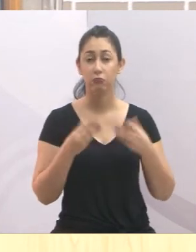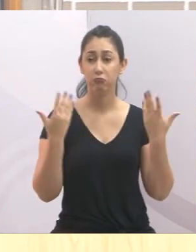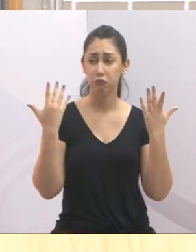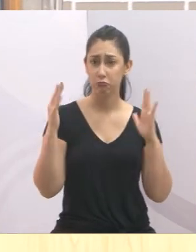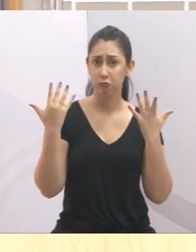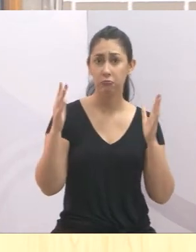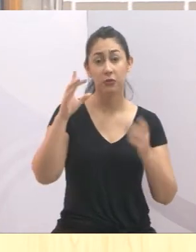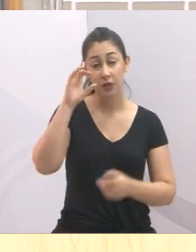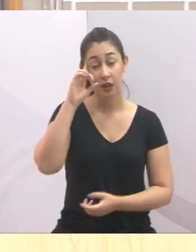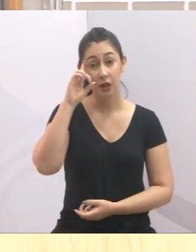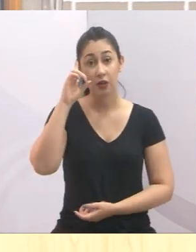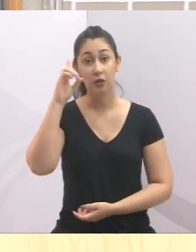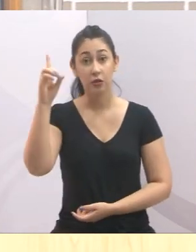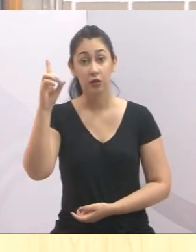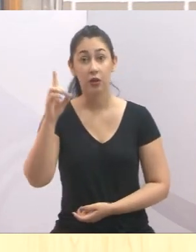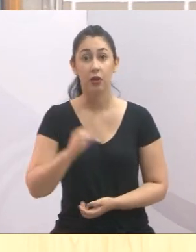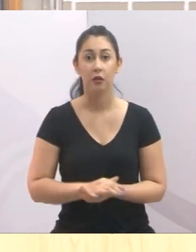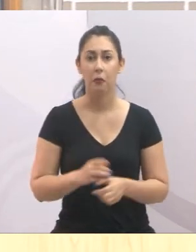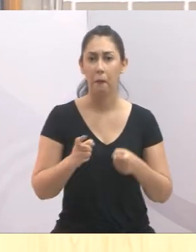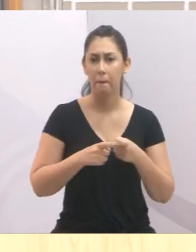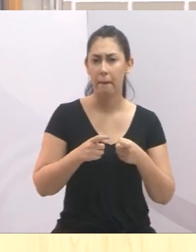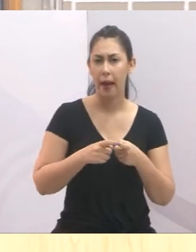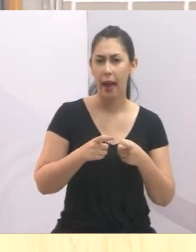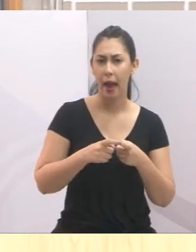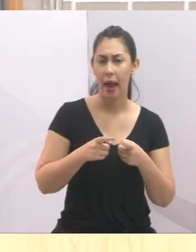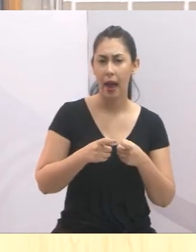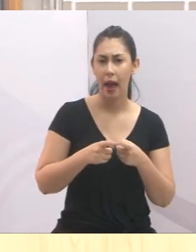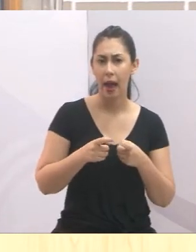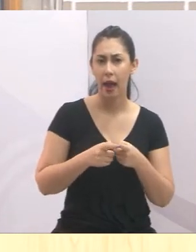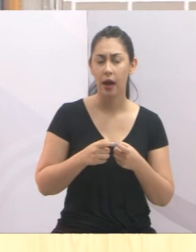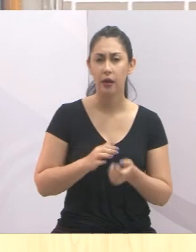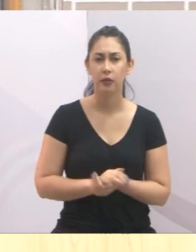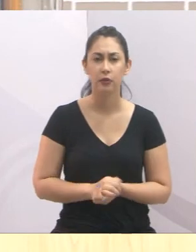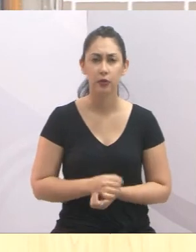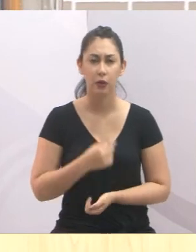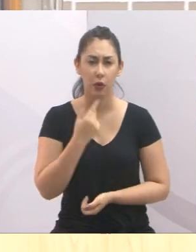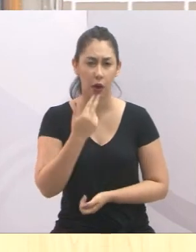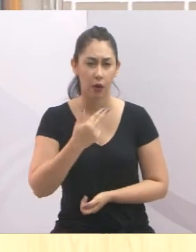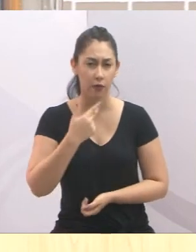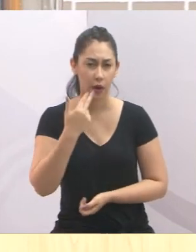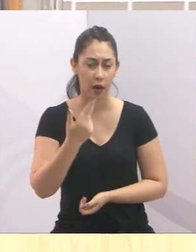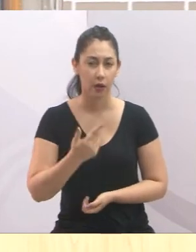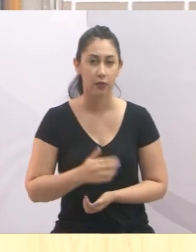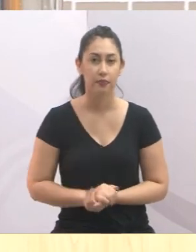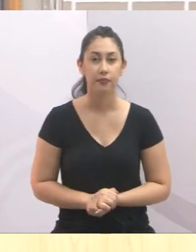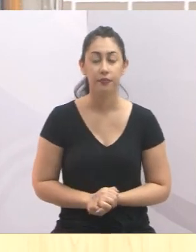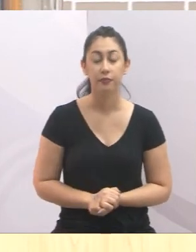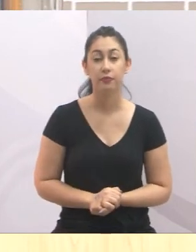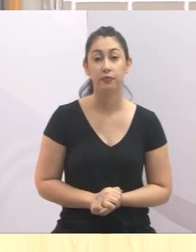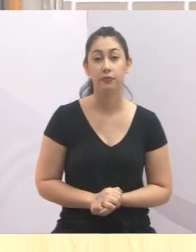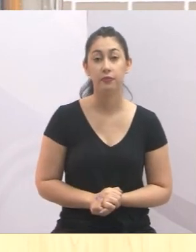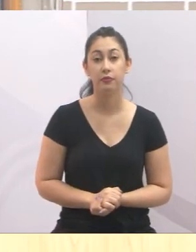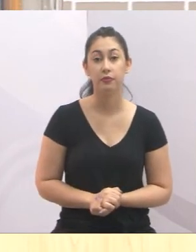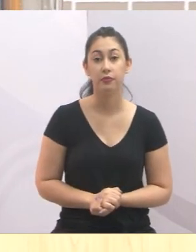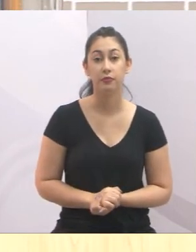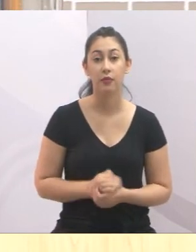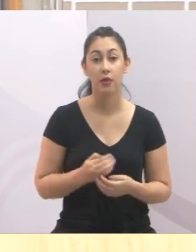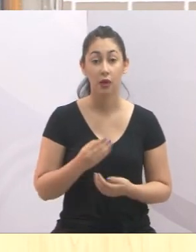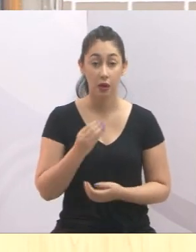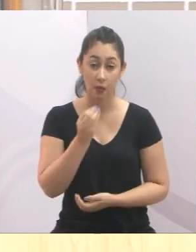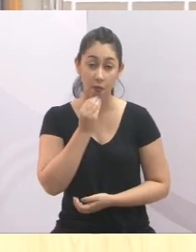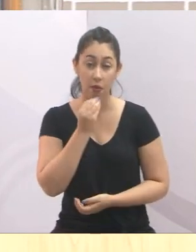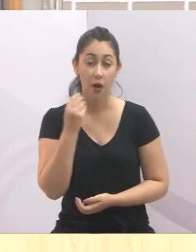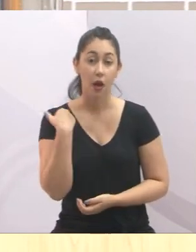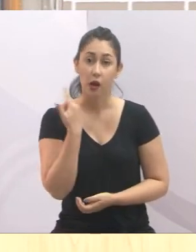comemorativa ao dia do fonoaudiólogo, celebrado em 9 de dezembro. Nessa oportunidade, nós conseguiremos